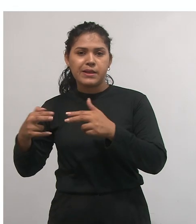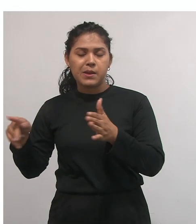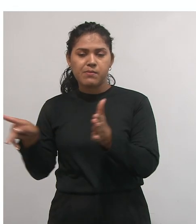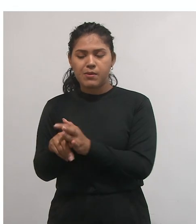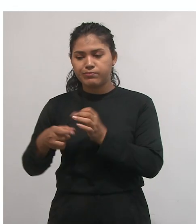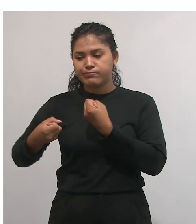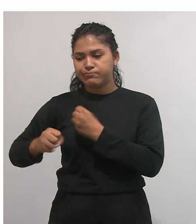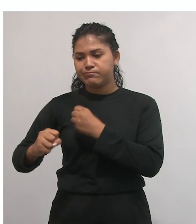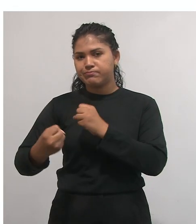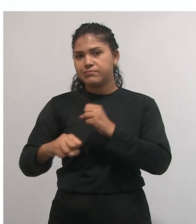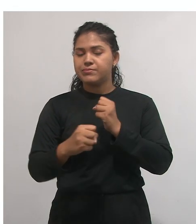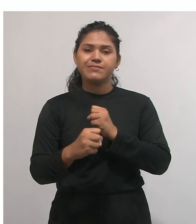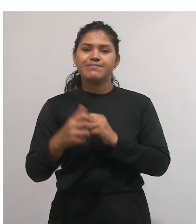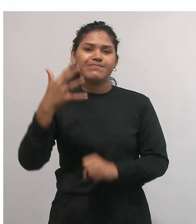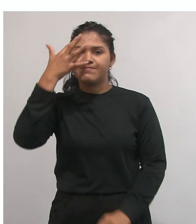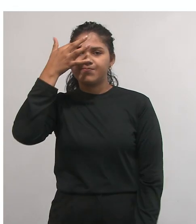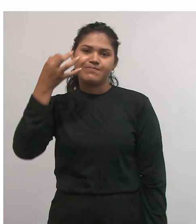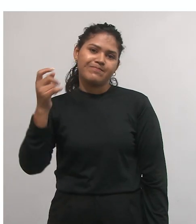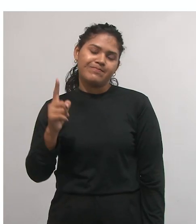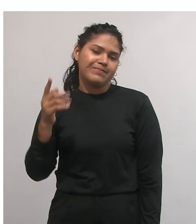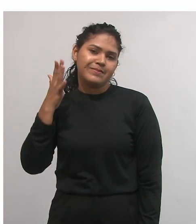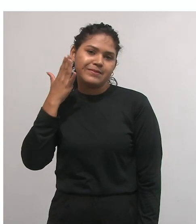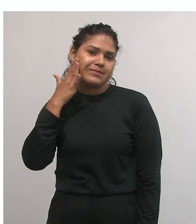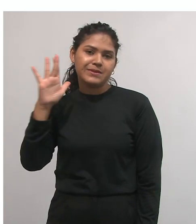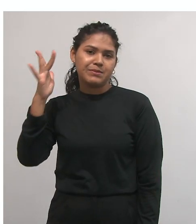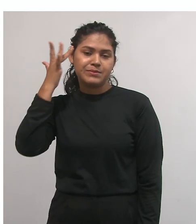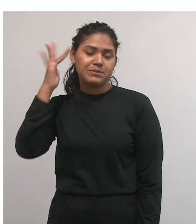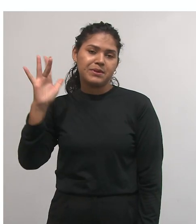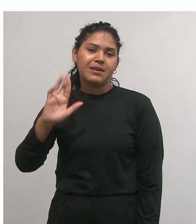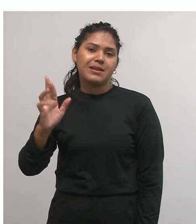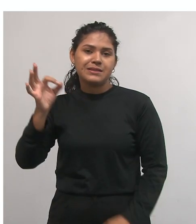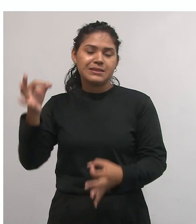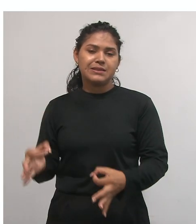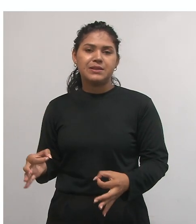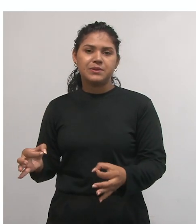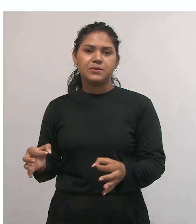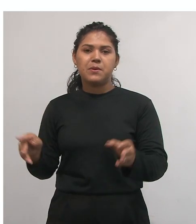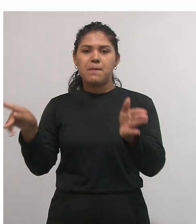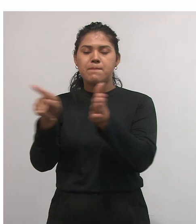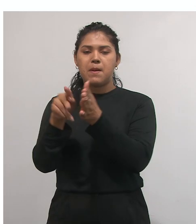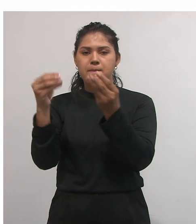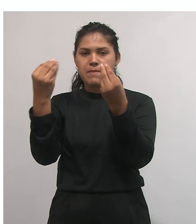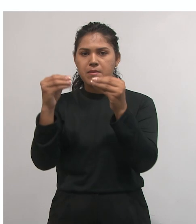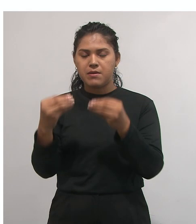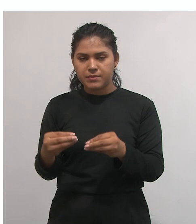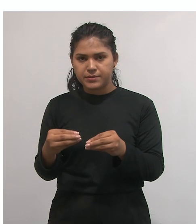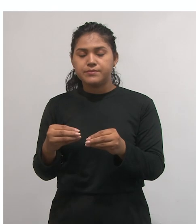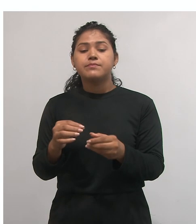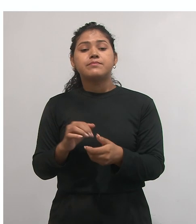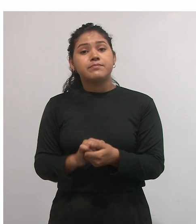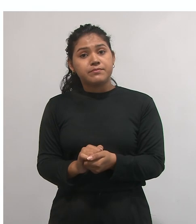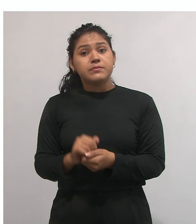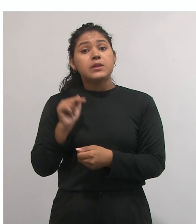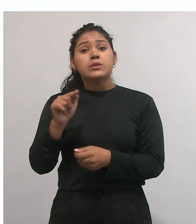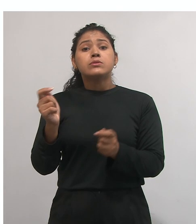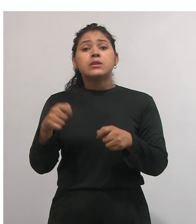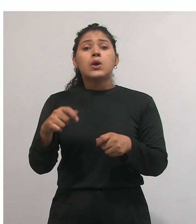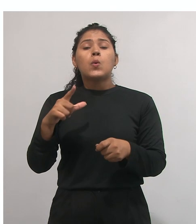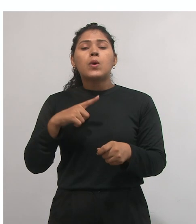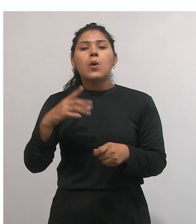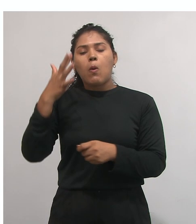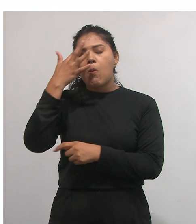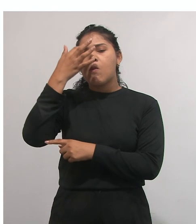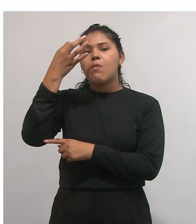ele considera somente, lá para formar o custo base, só os custos diretos. Ele